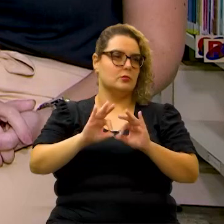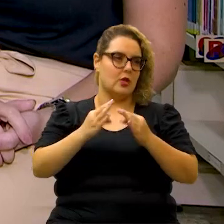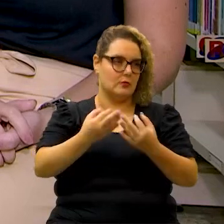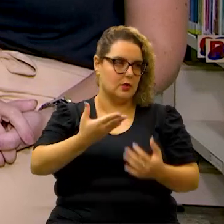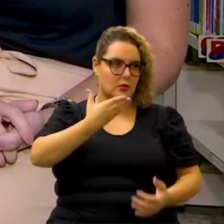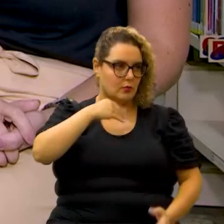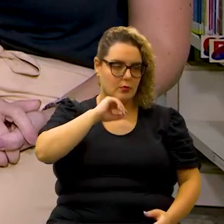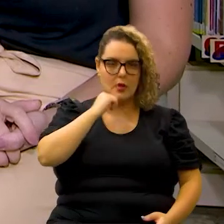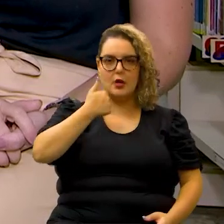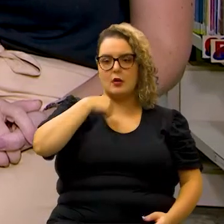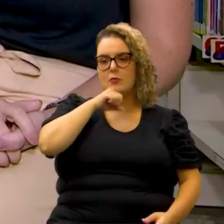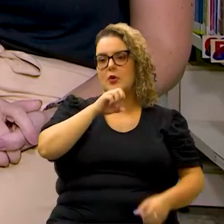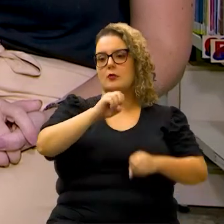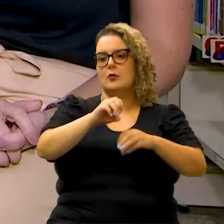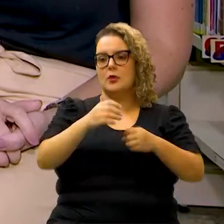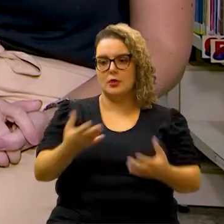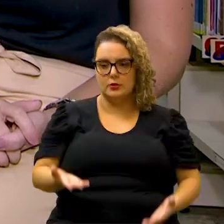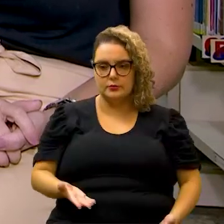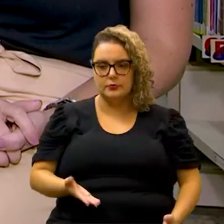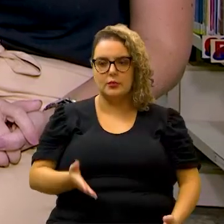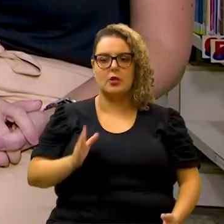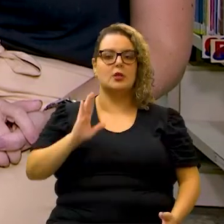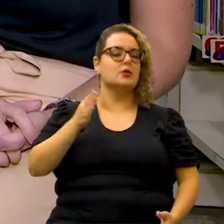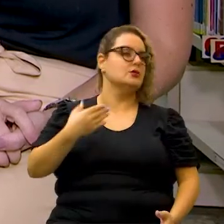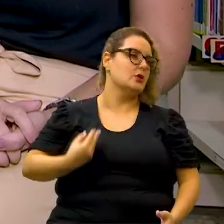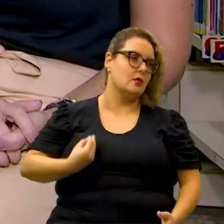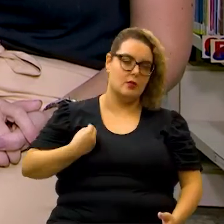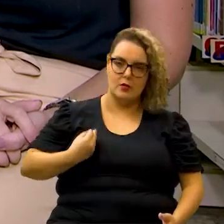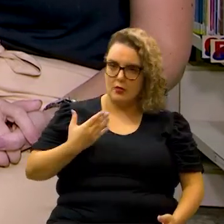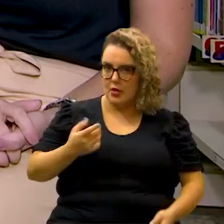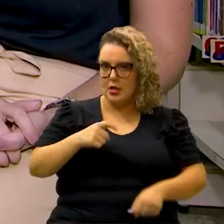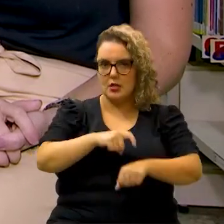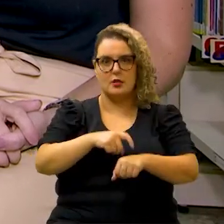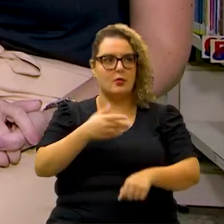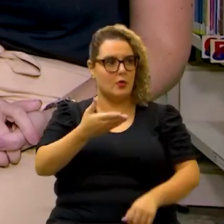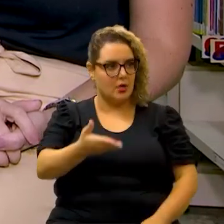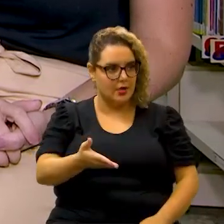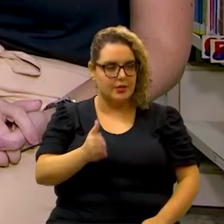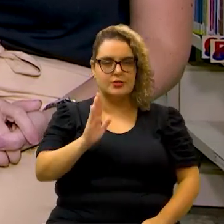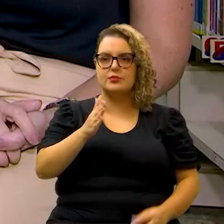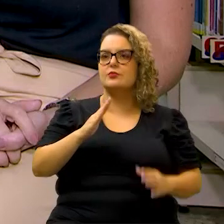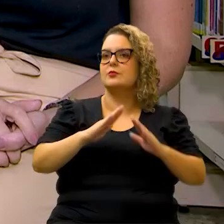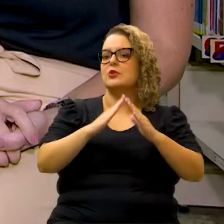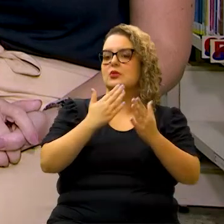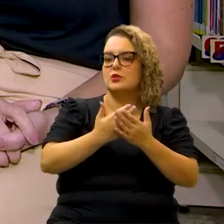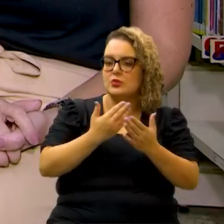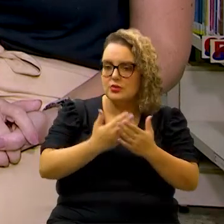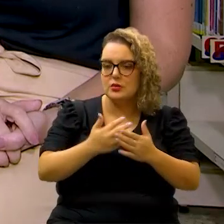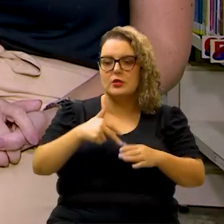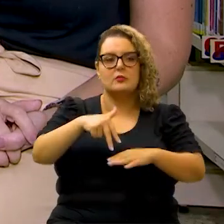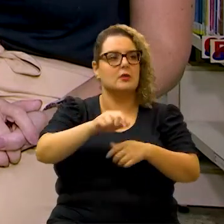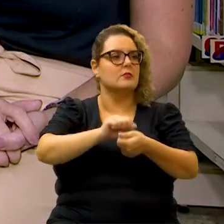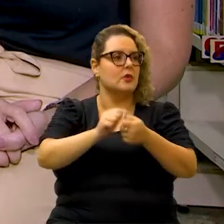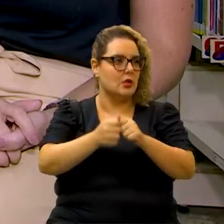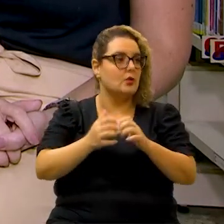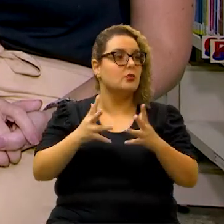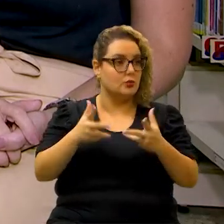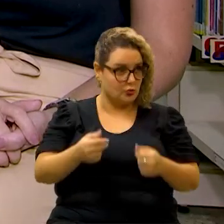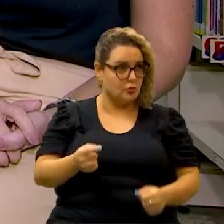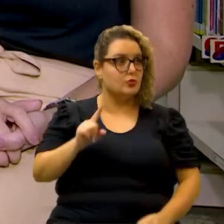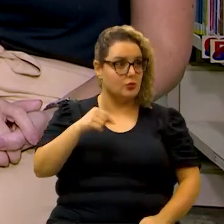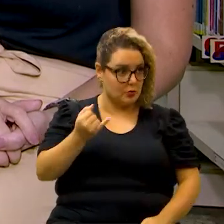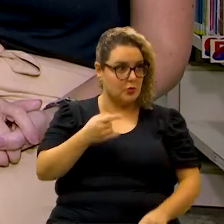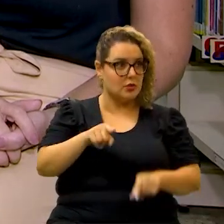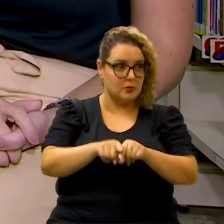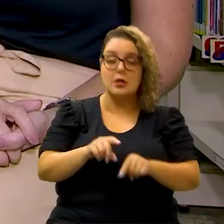dos pais passarem para os filhos, olha, eu já vivenciei essa situação, eu já passei por isso, eu já fui na escola, tudo